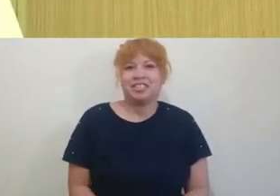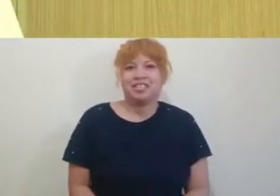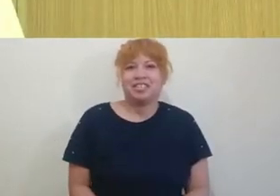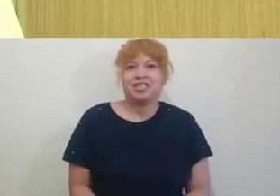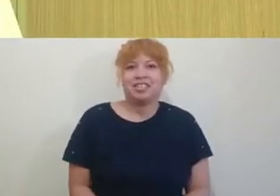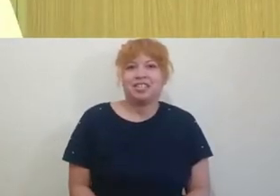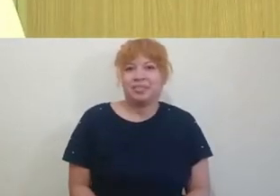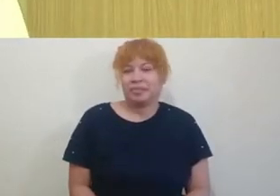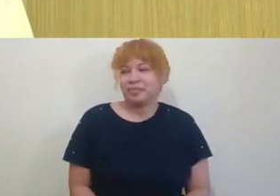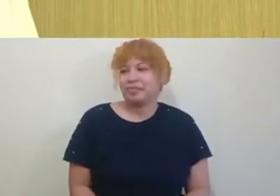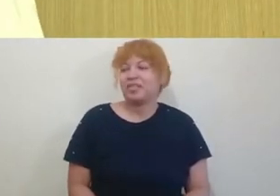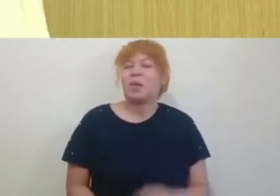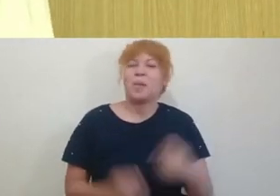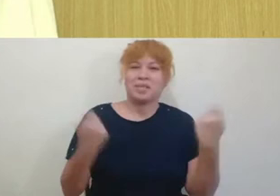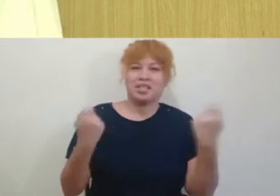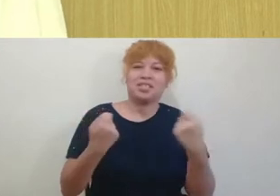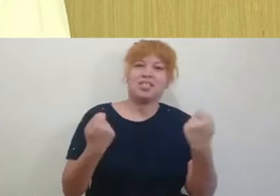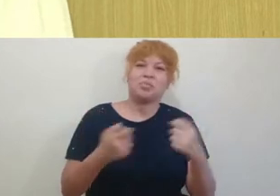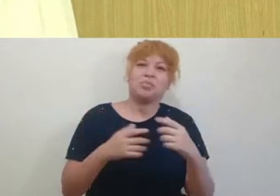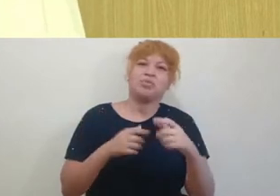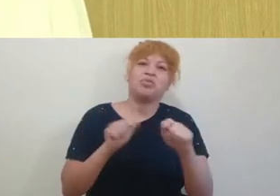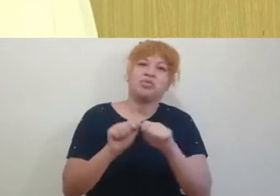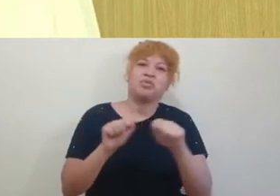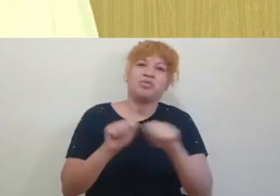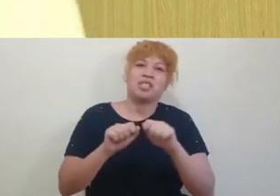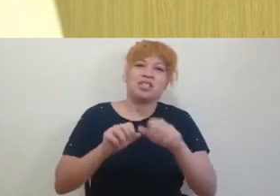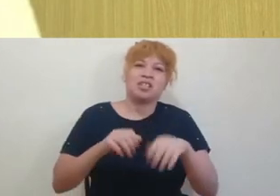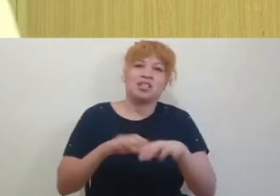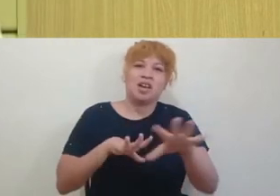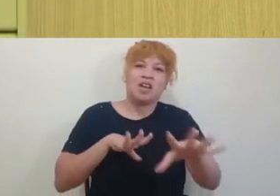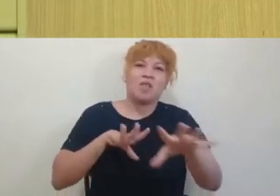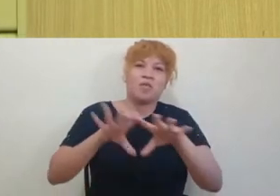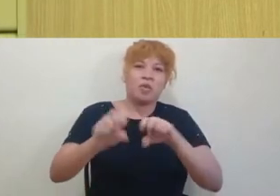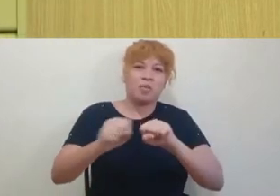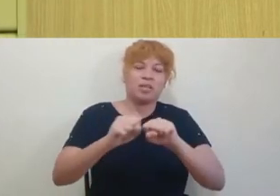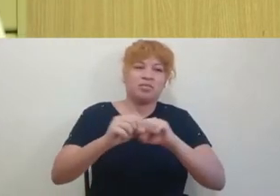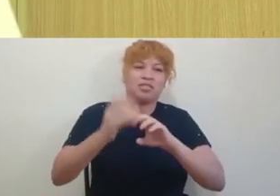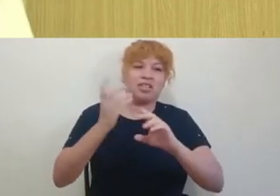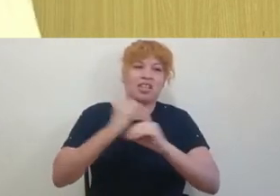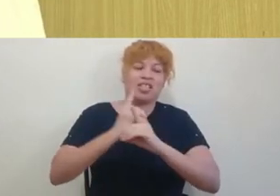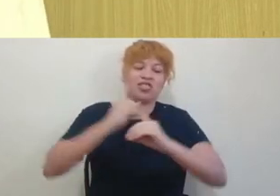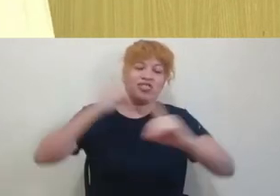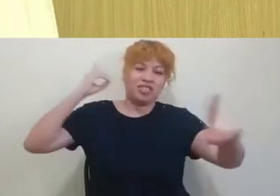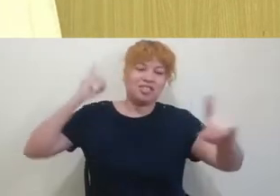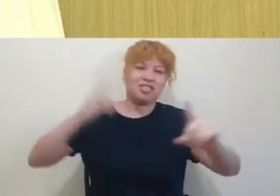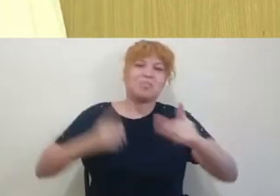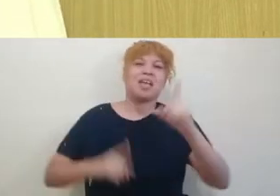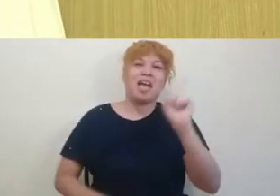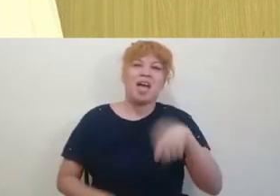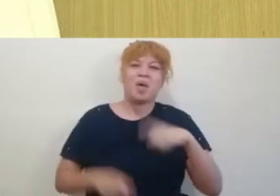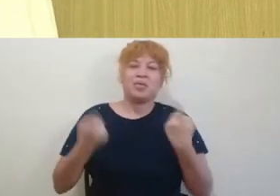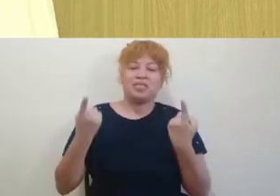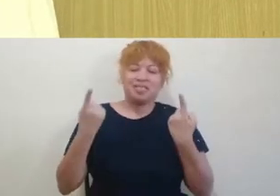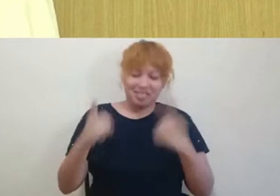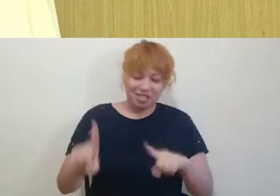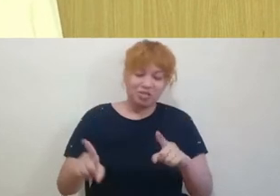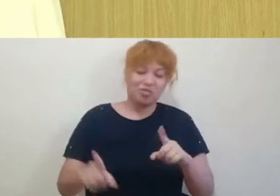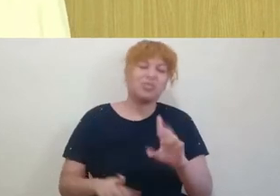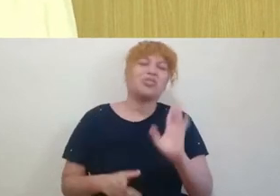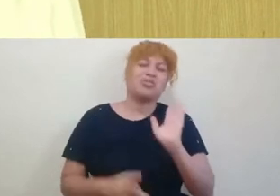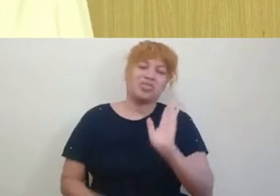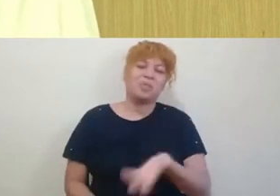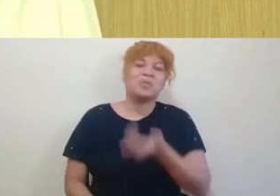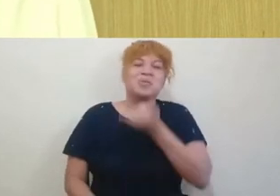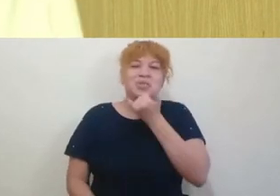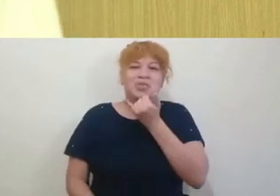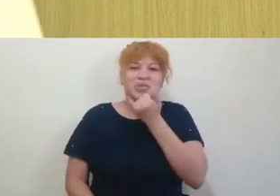cidadã. Infelizmente, a gente percebe que sempre entra alguém para... Mas expressa também, ao lado, expressa também a personalidade e o caráter